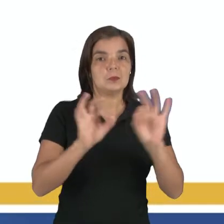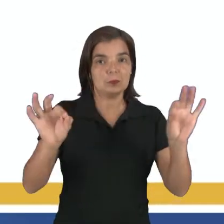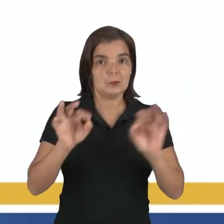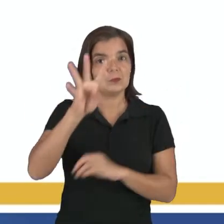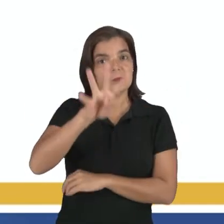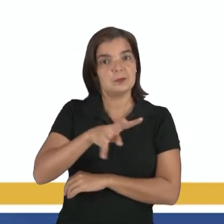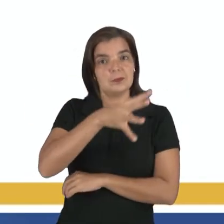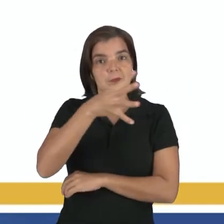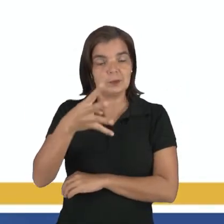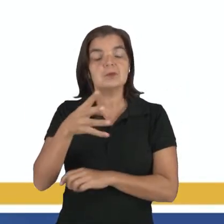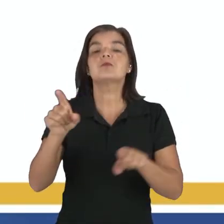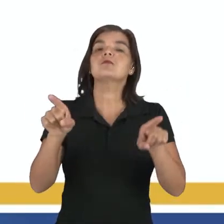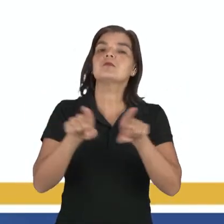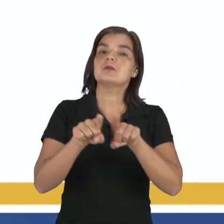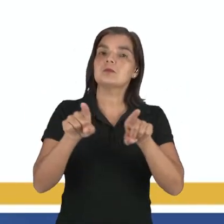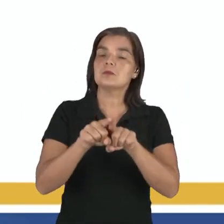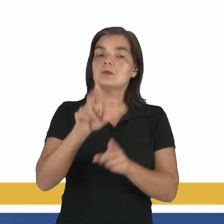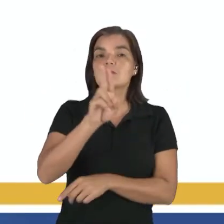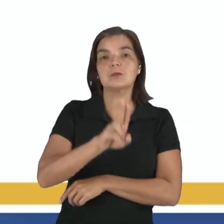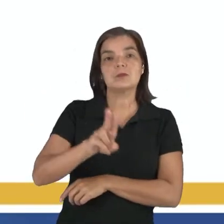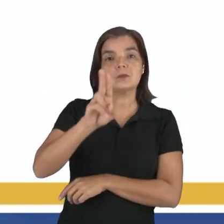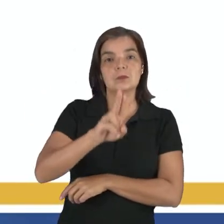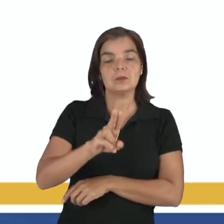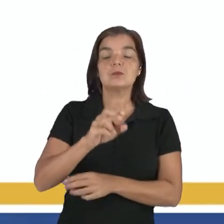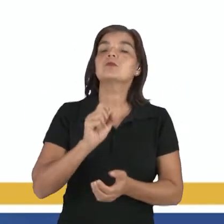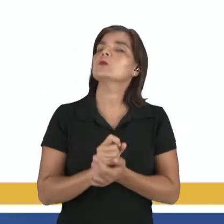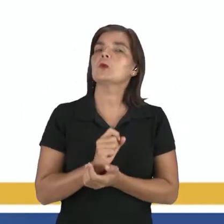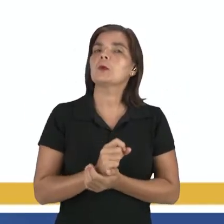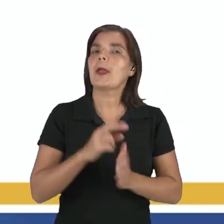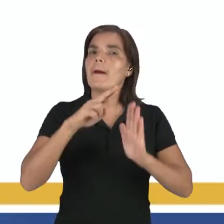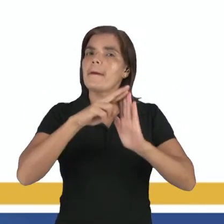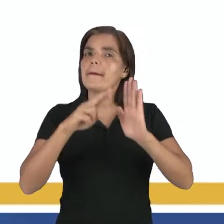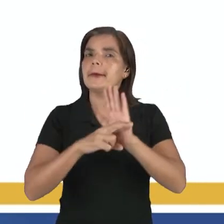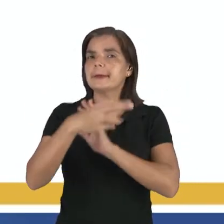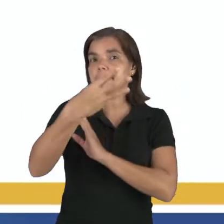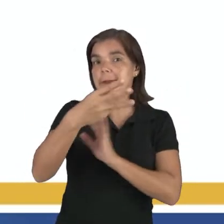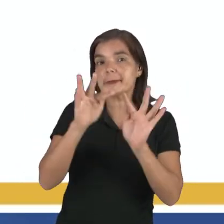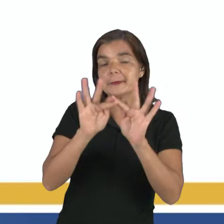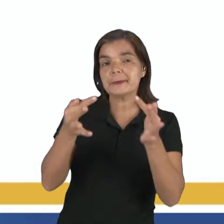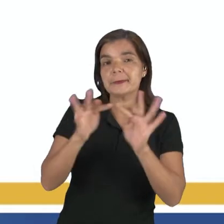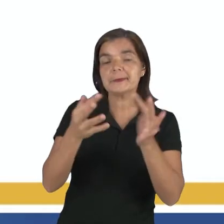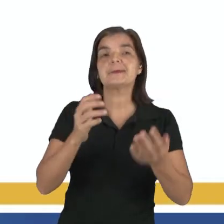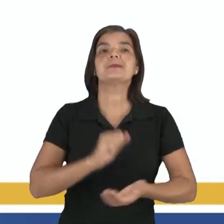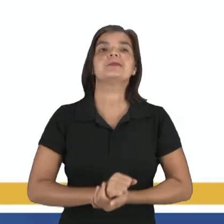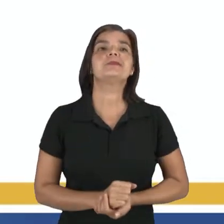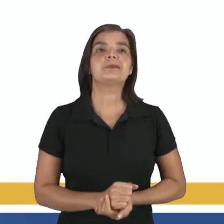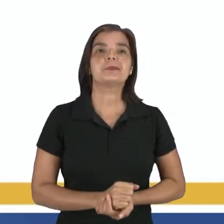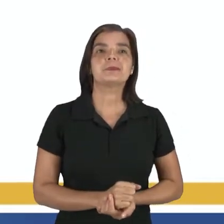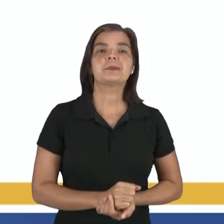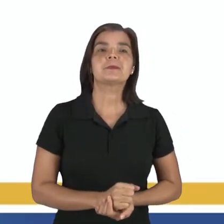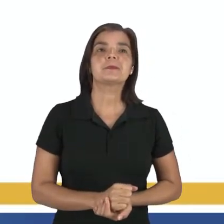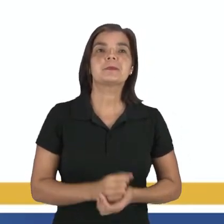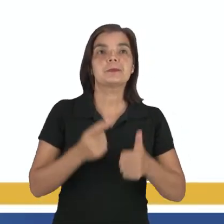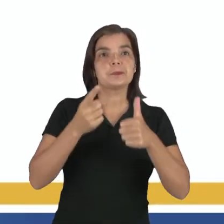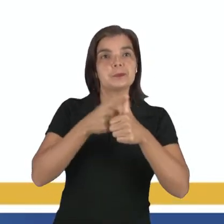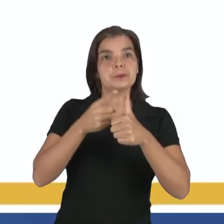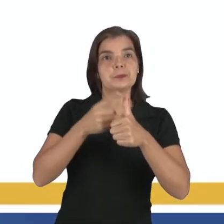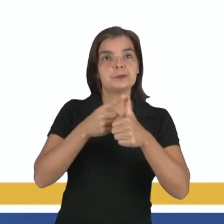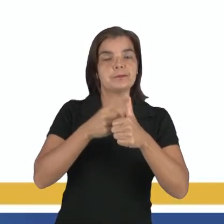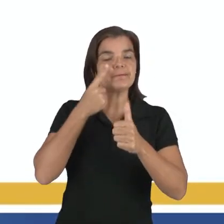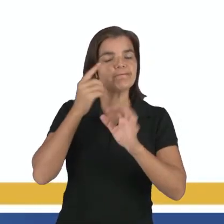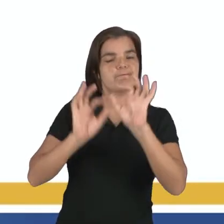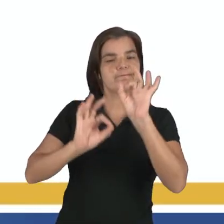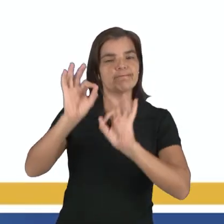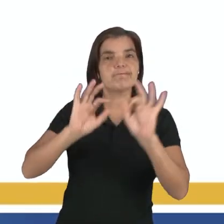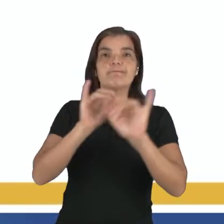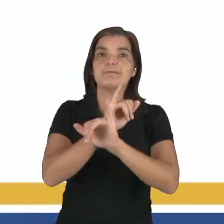medida na tabela e nela também podemos usar a regra de três Então vamos a resposta o primeiro